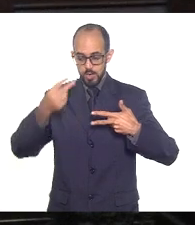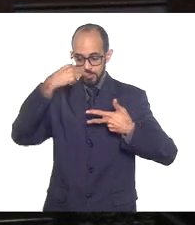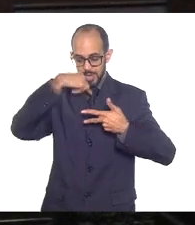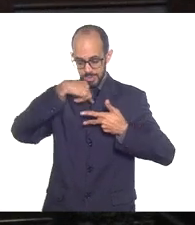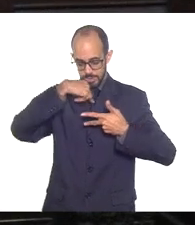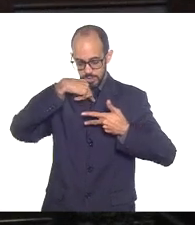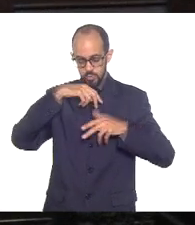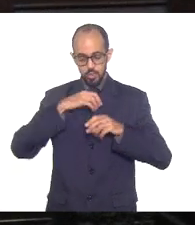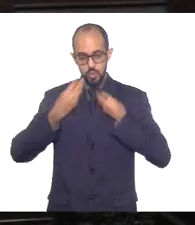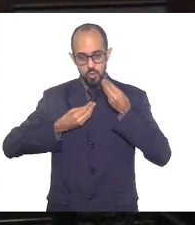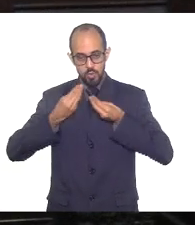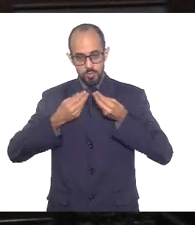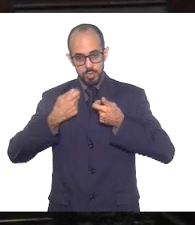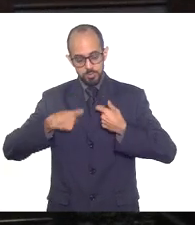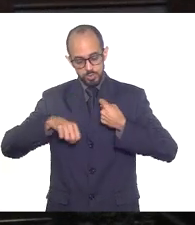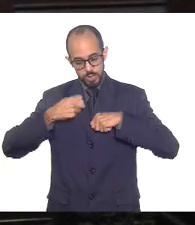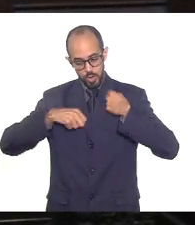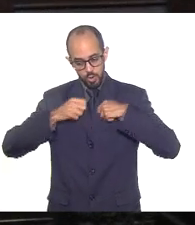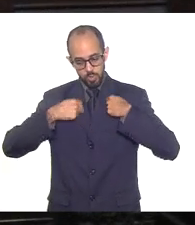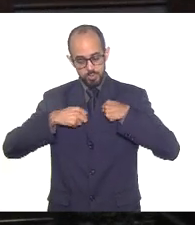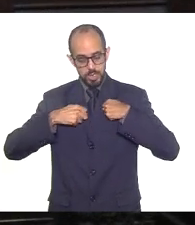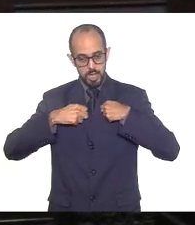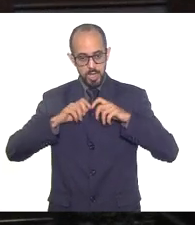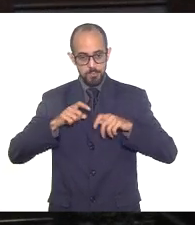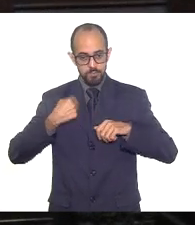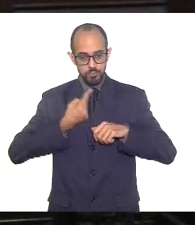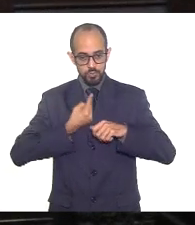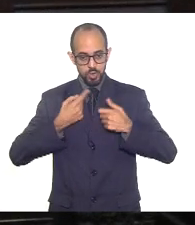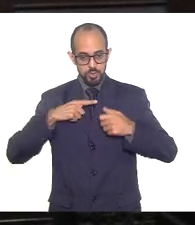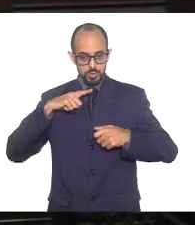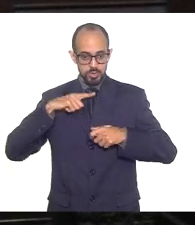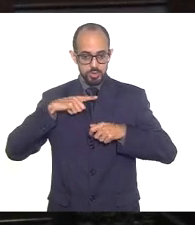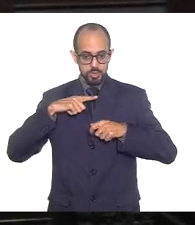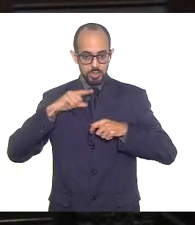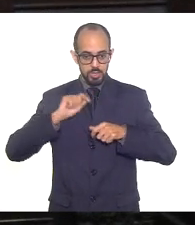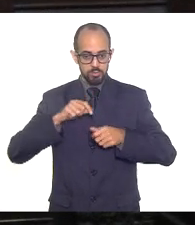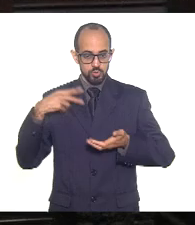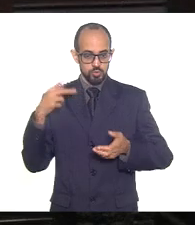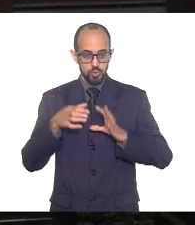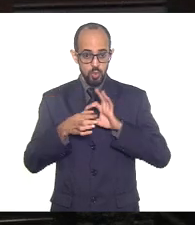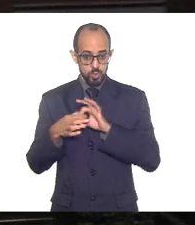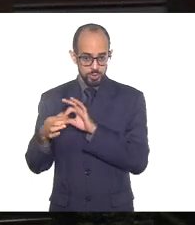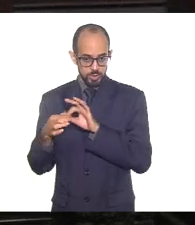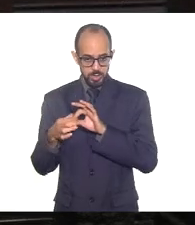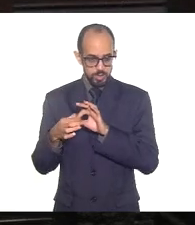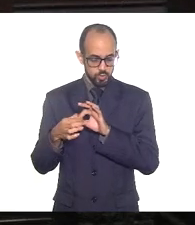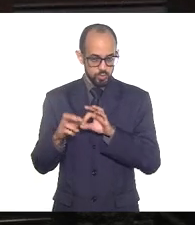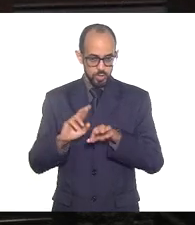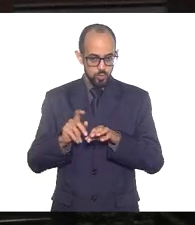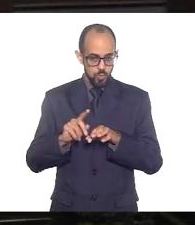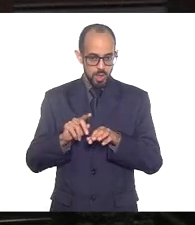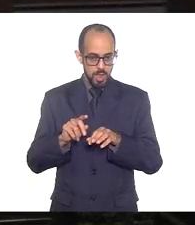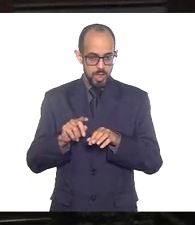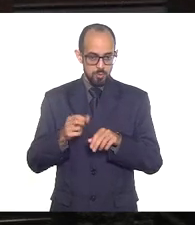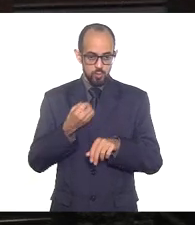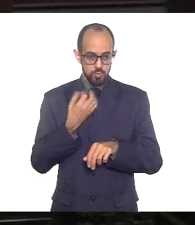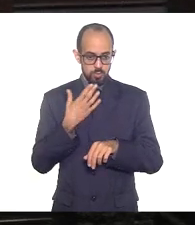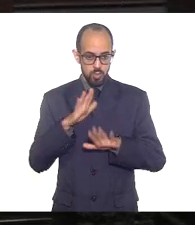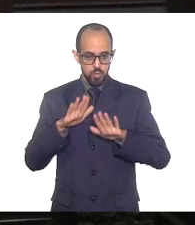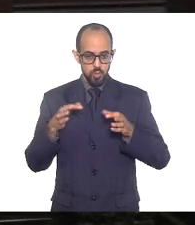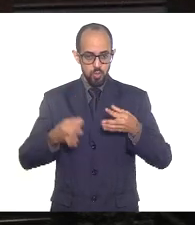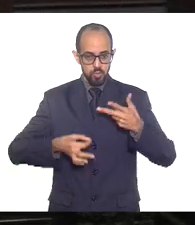vejo o quanto que ele precisa economizar a gente chegou uma situação tão insólita e tão irreal que o judiciário